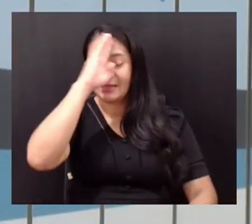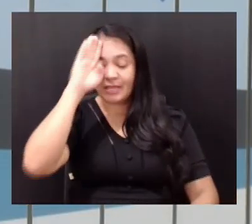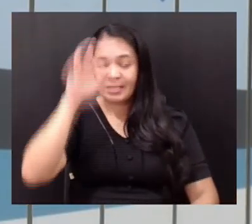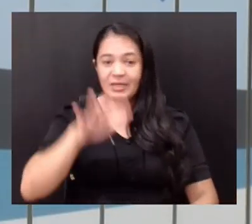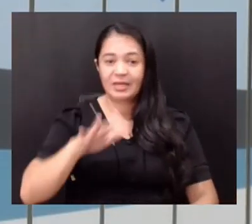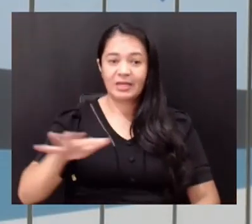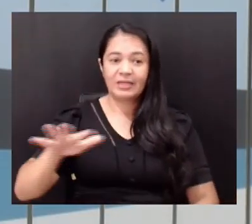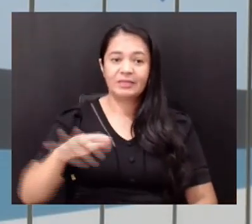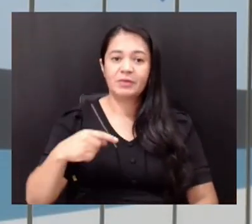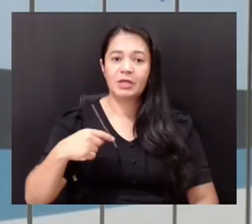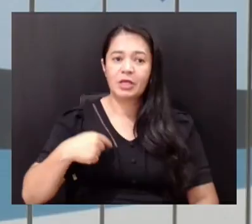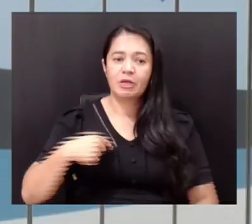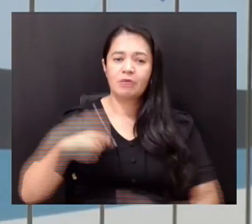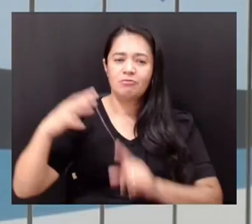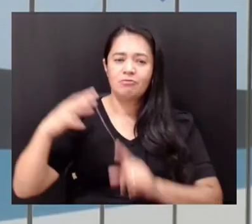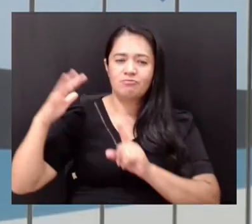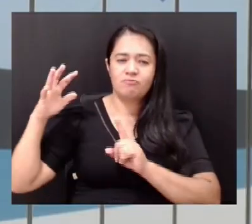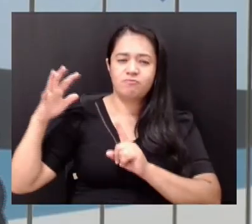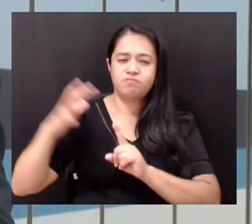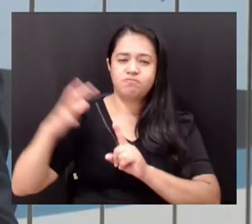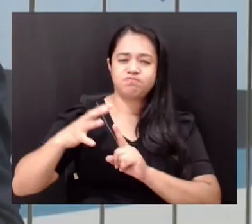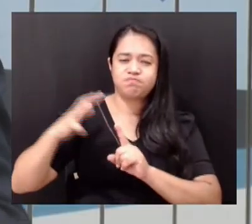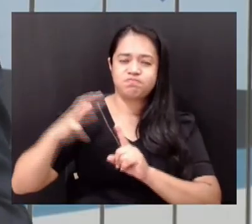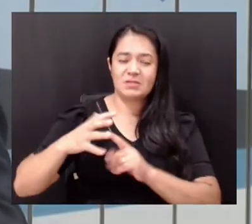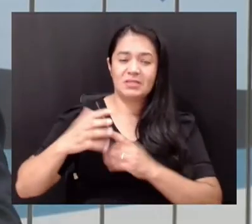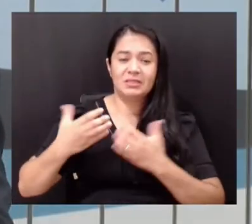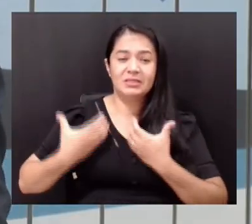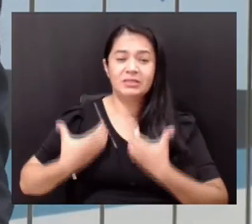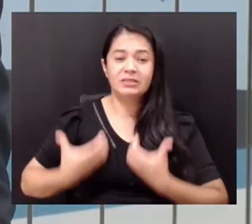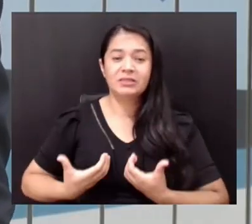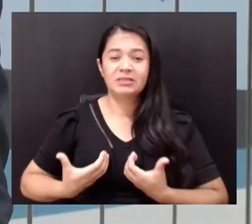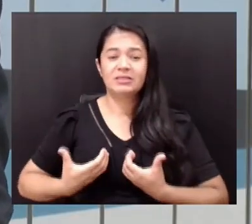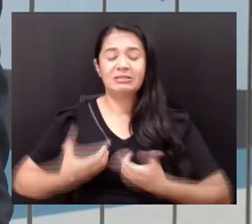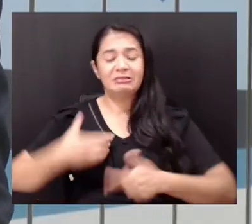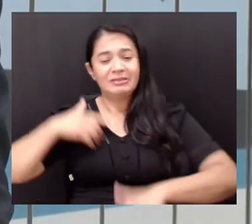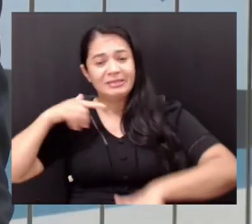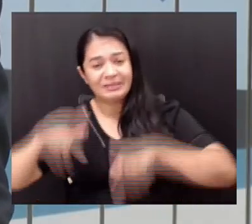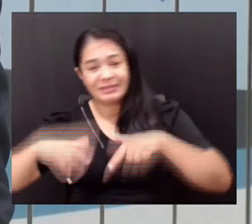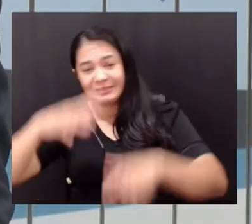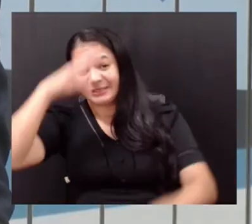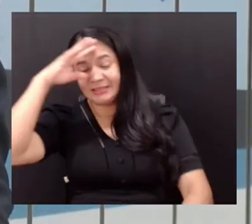eu tenho sobrecarga de trabalho, a empresa tem que ter lucro,